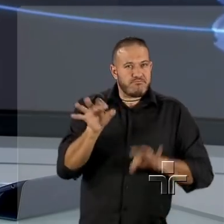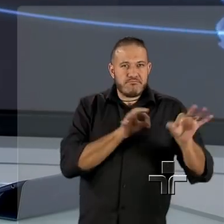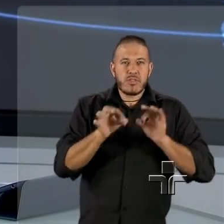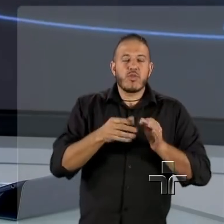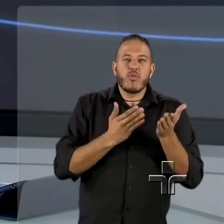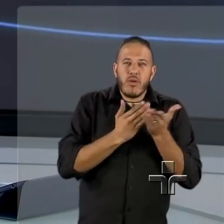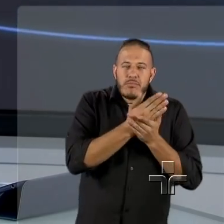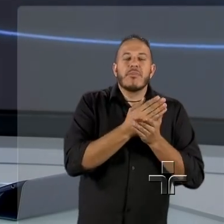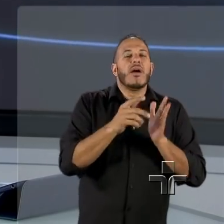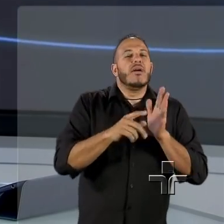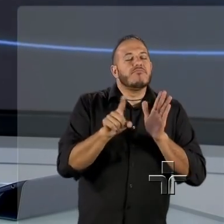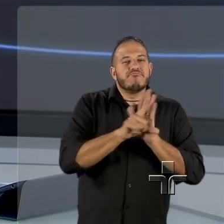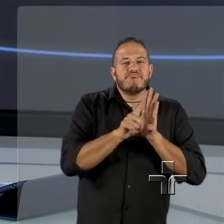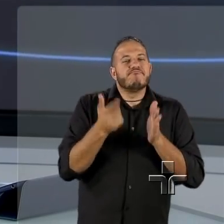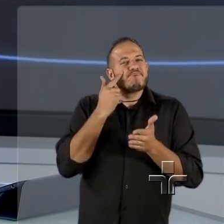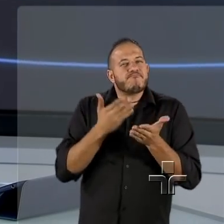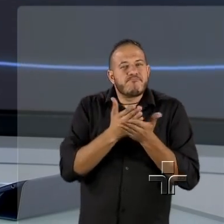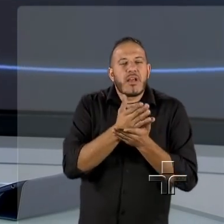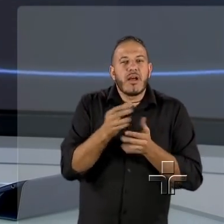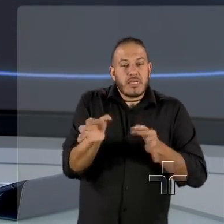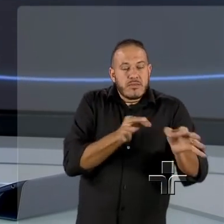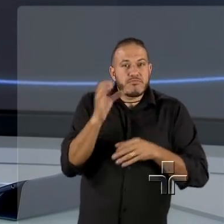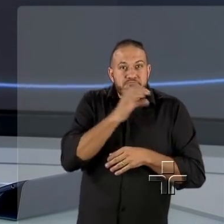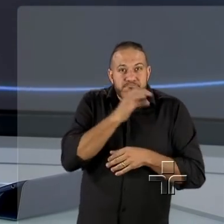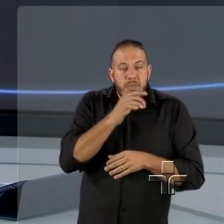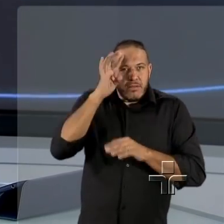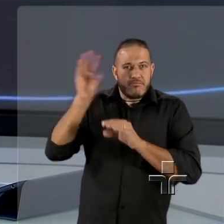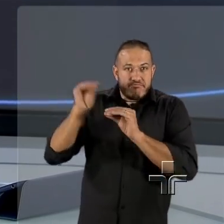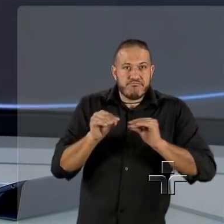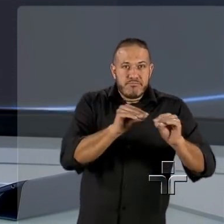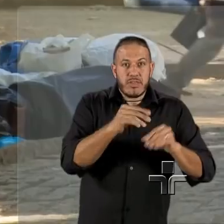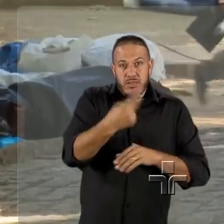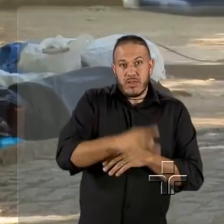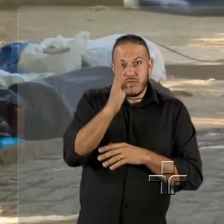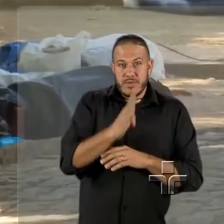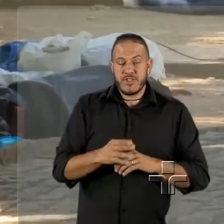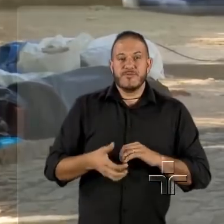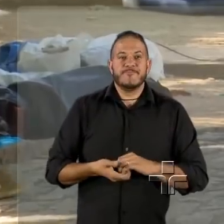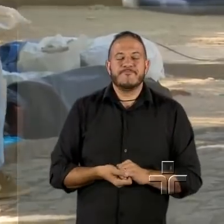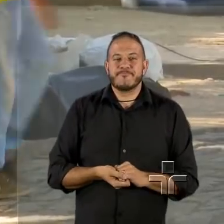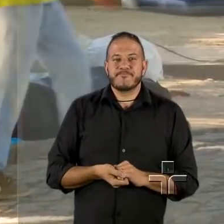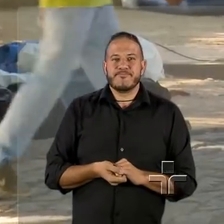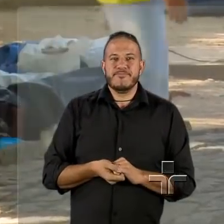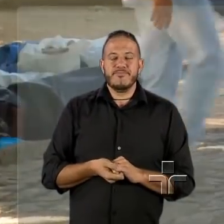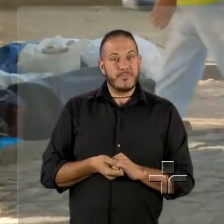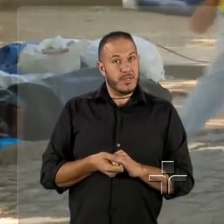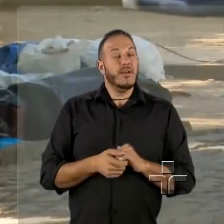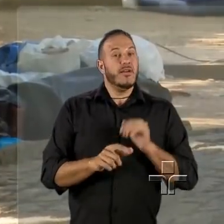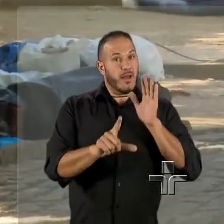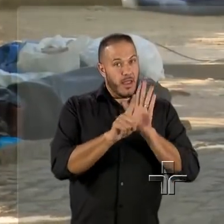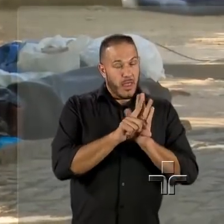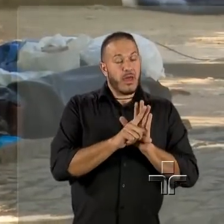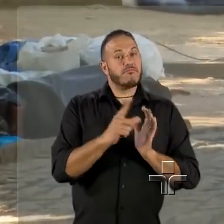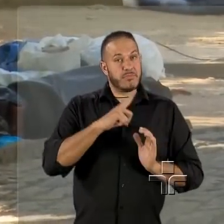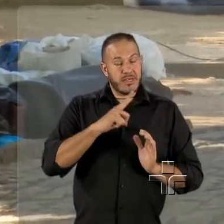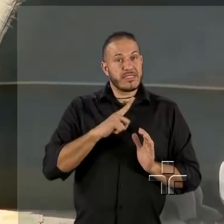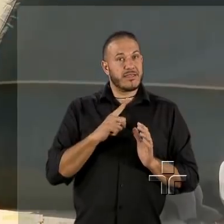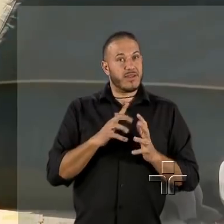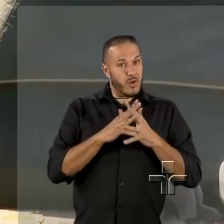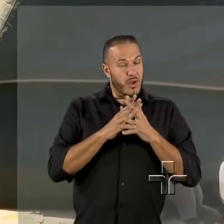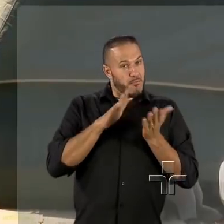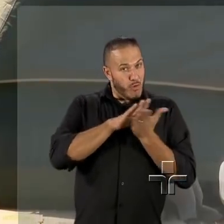impasse moral muito grande. Receber ou não receber esse necessitado que procura condições melhores de